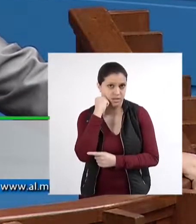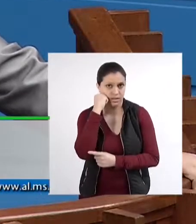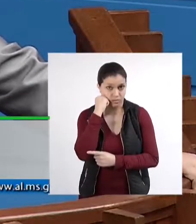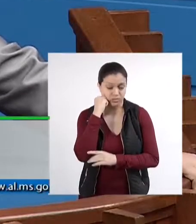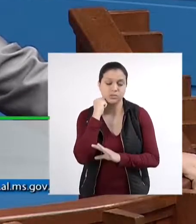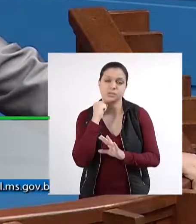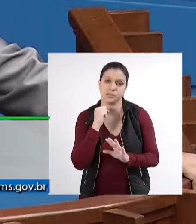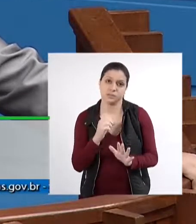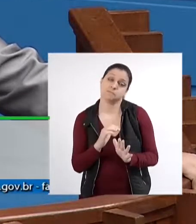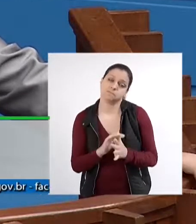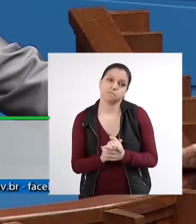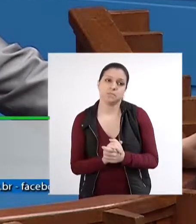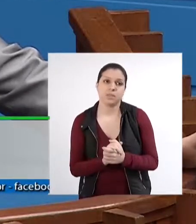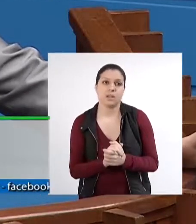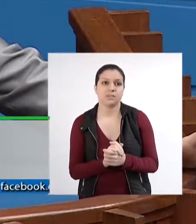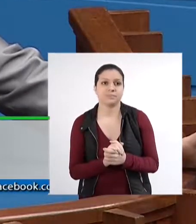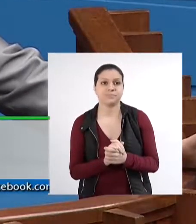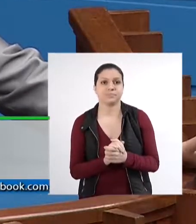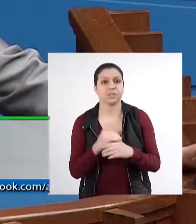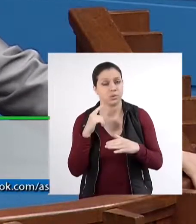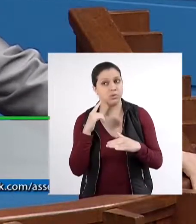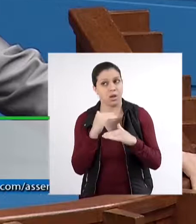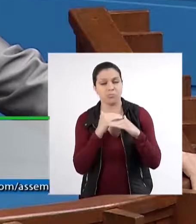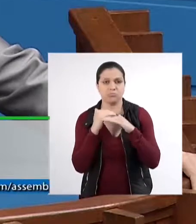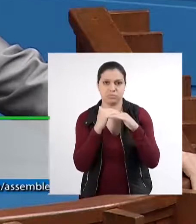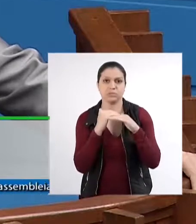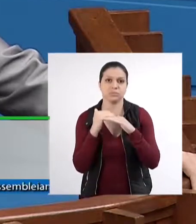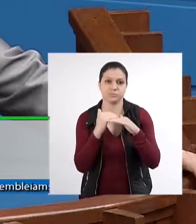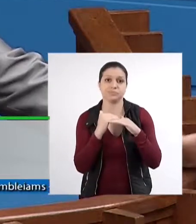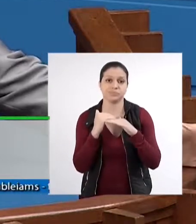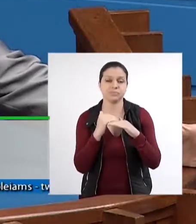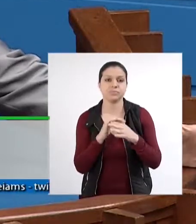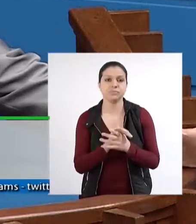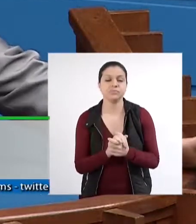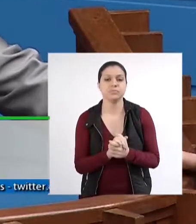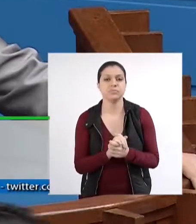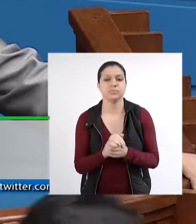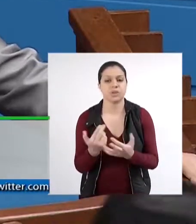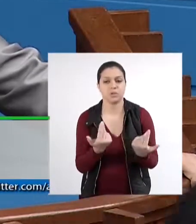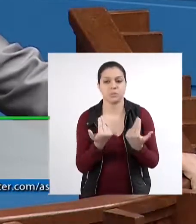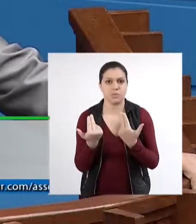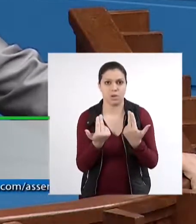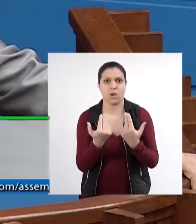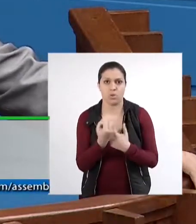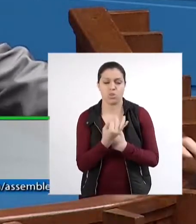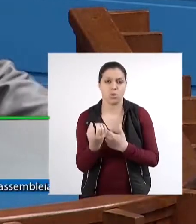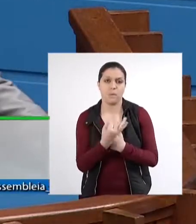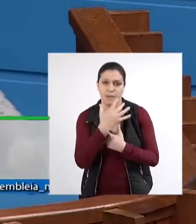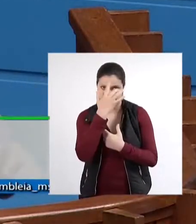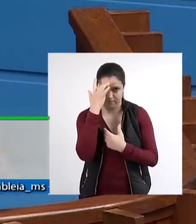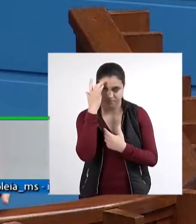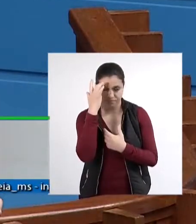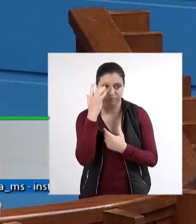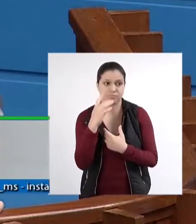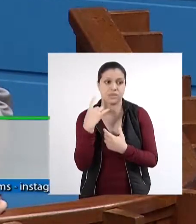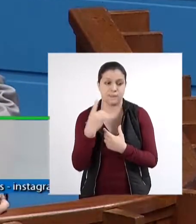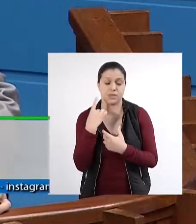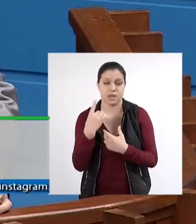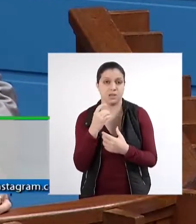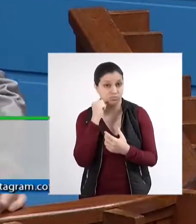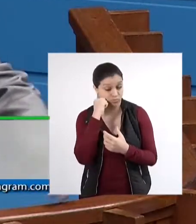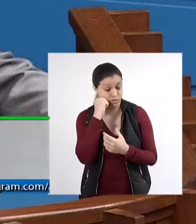senadores. Então, há uma equidade, aí, uma isonomia, uma igualdade, dá para trabalhar muito bem